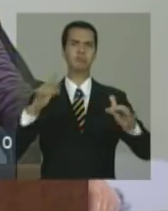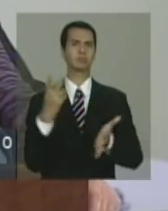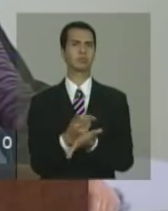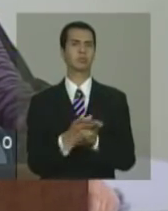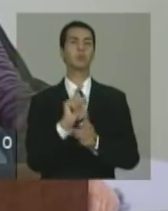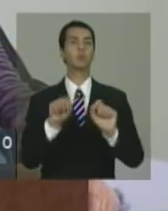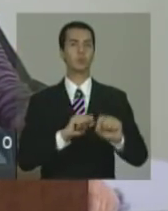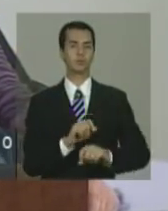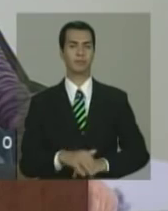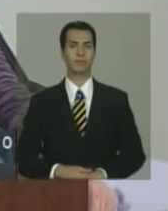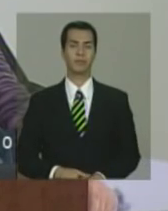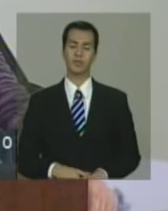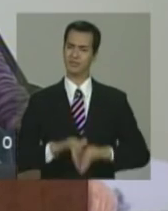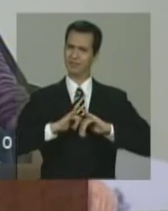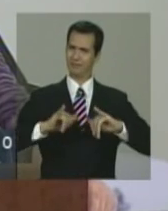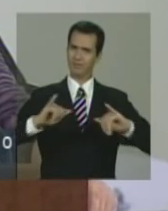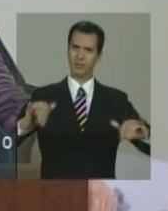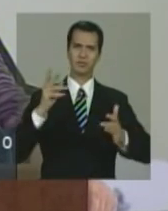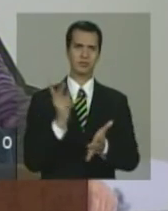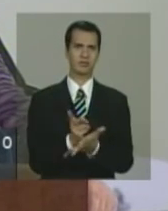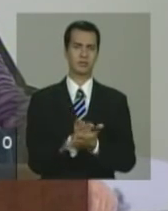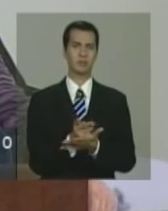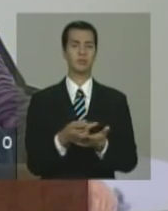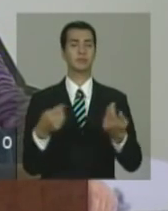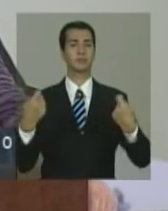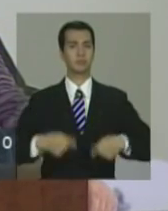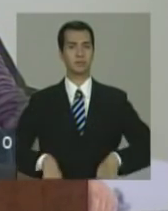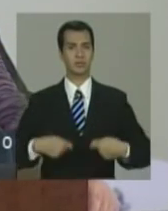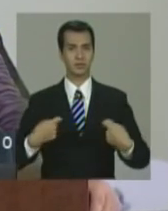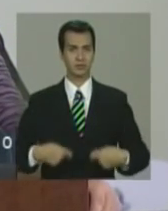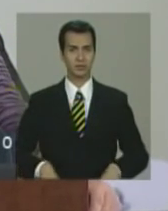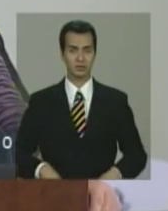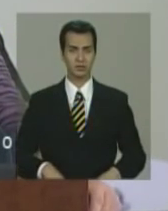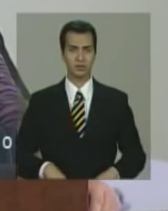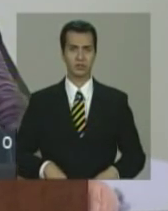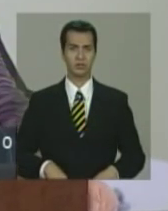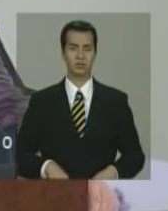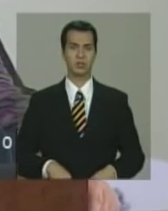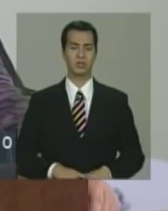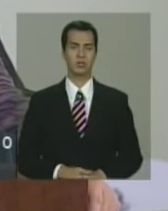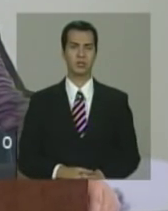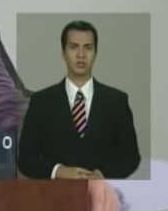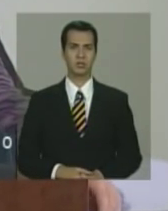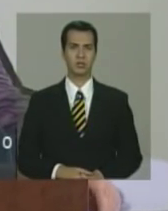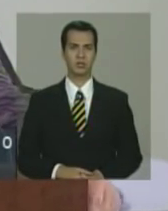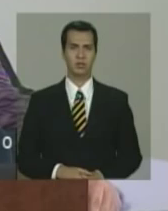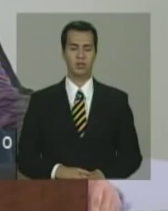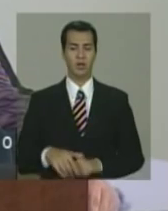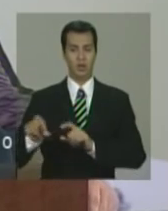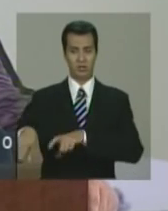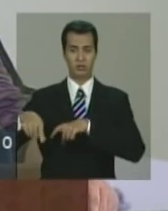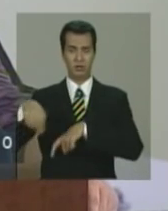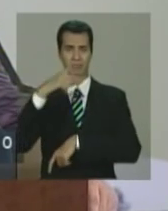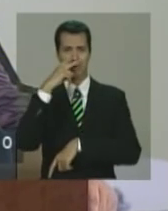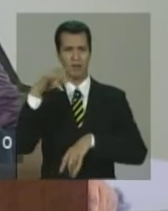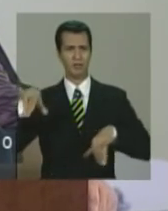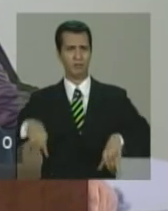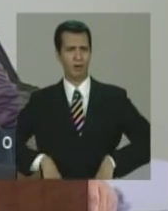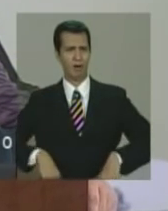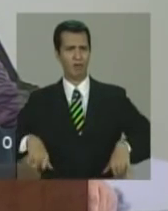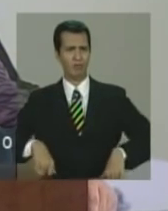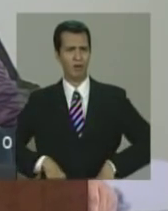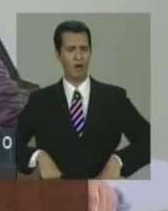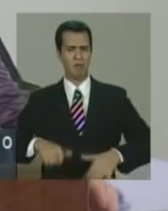garantir que não fosse uma penalidade ser agricultor, mas que